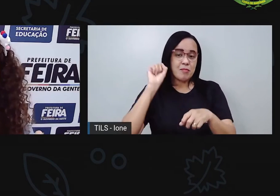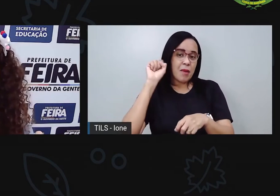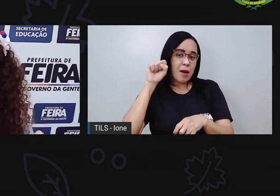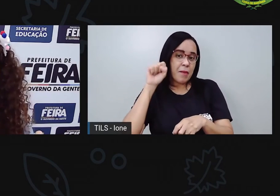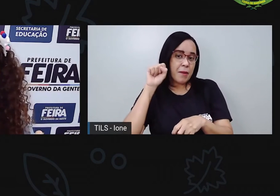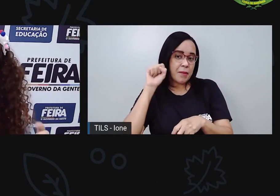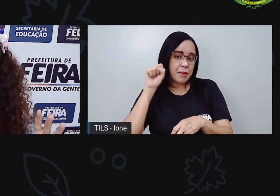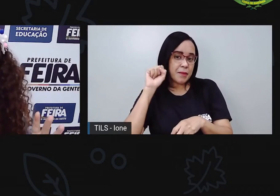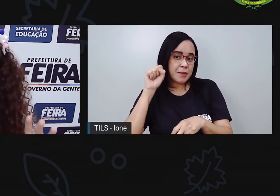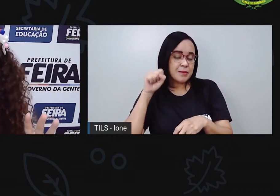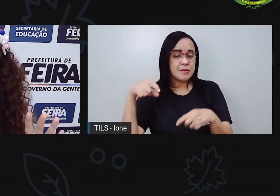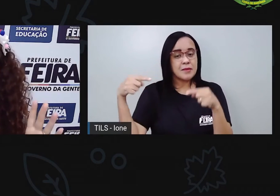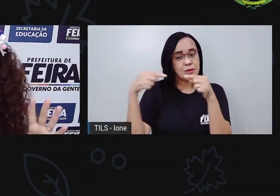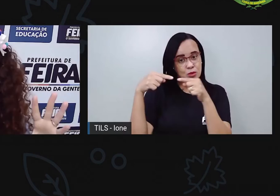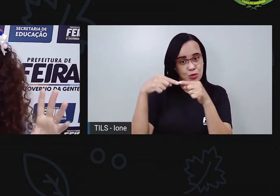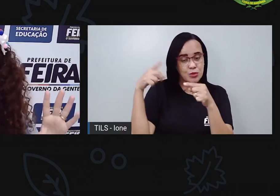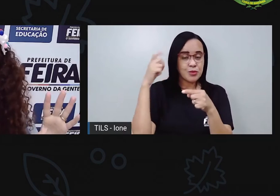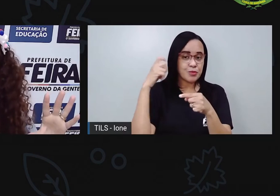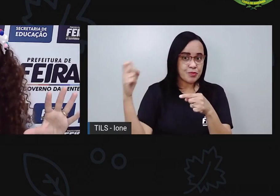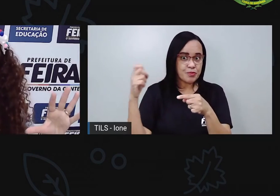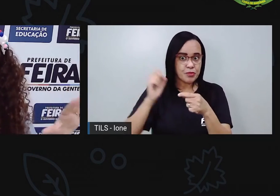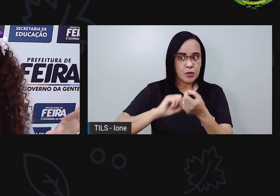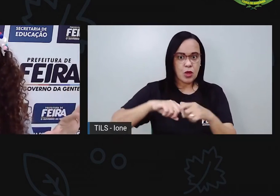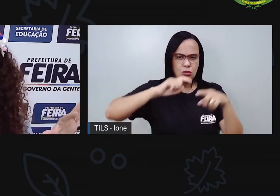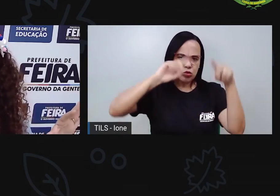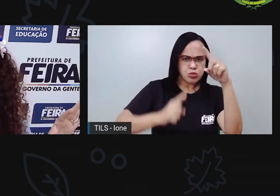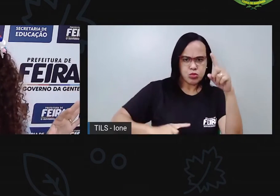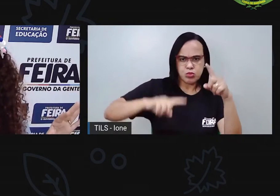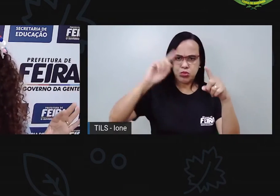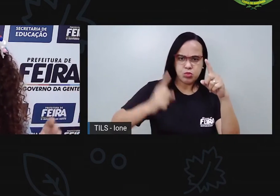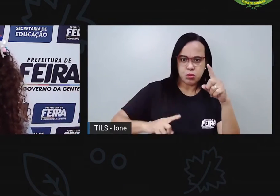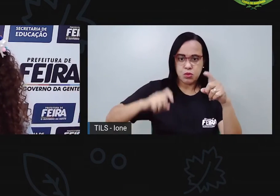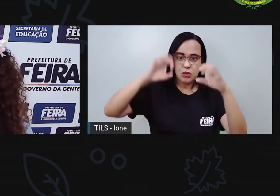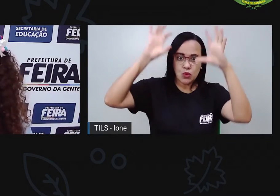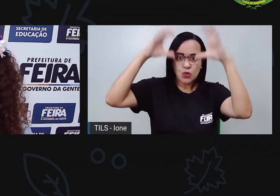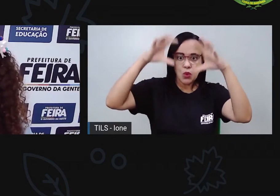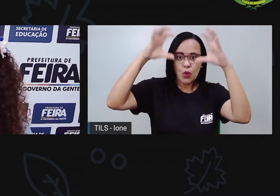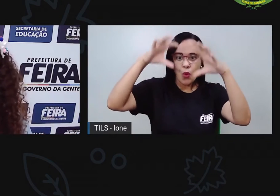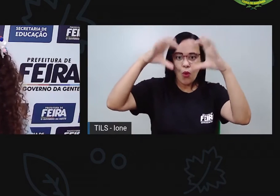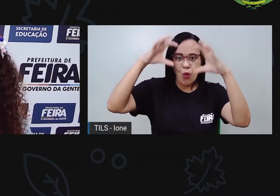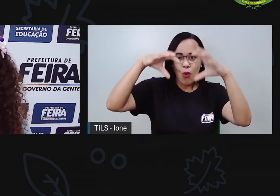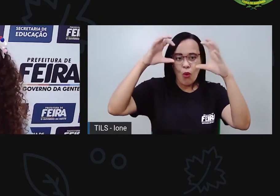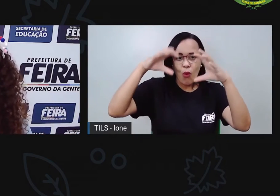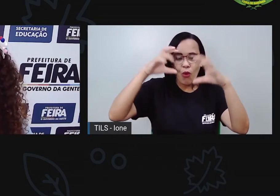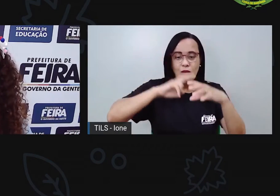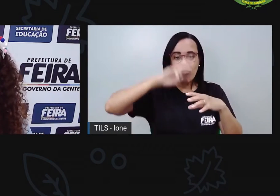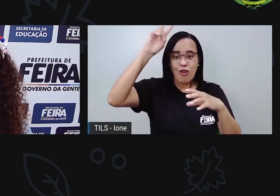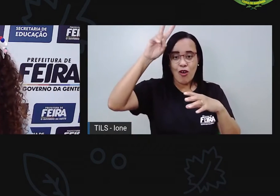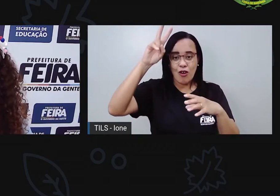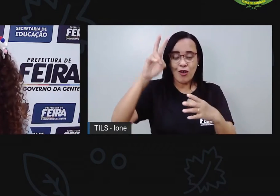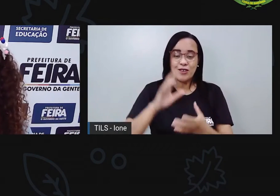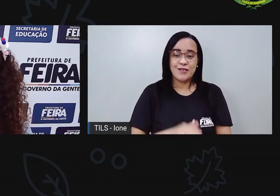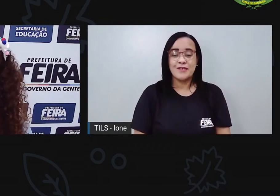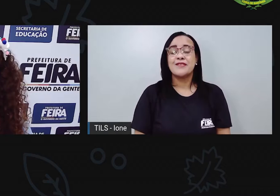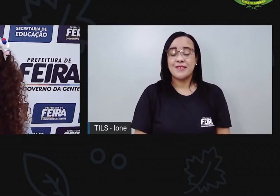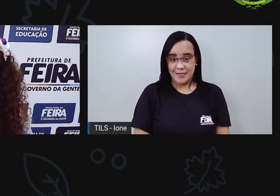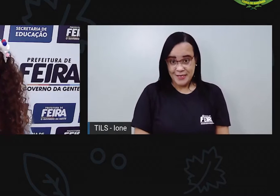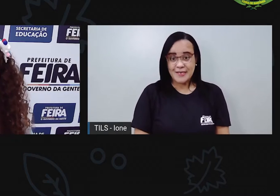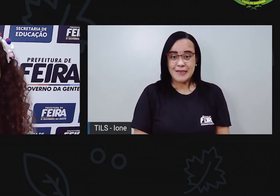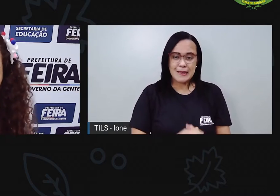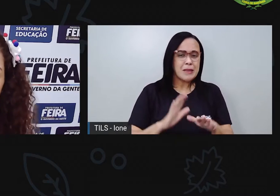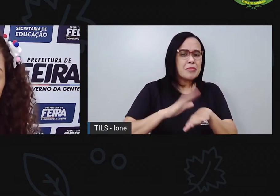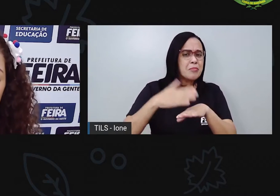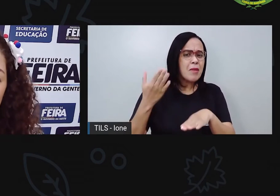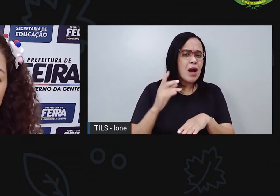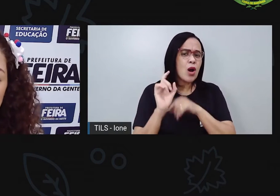na porta o som de um trovão de um relâmpago um som de que mais